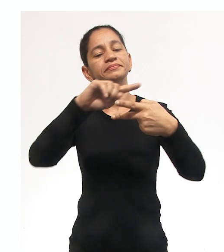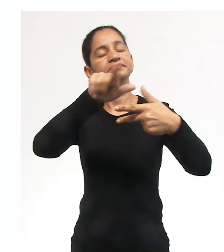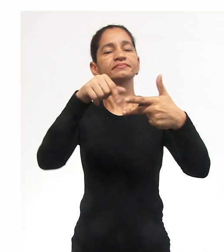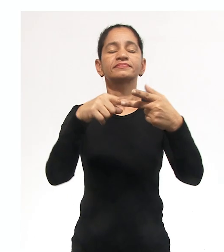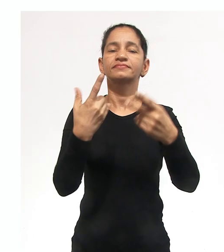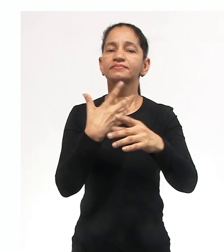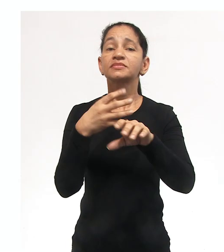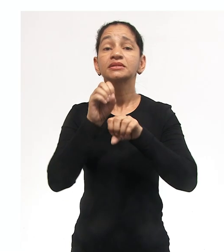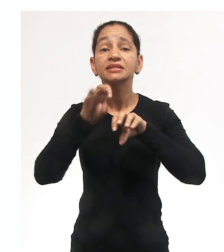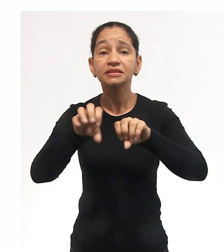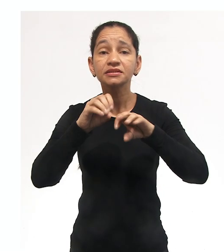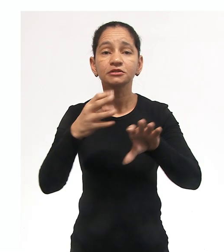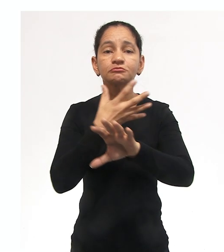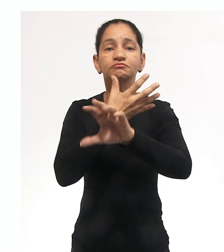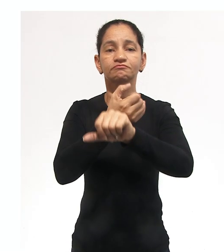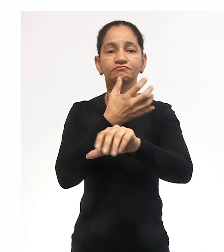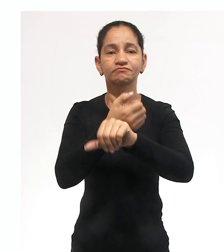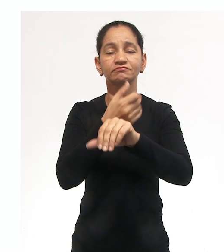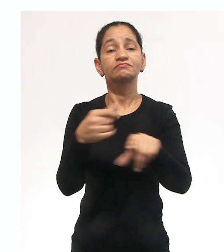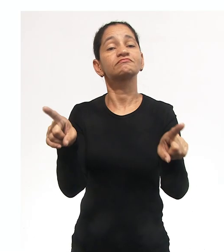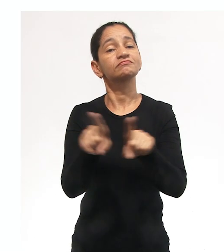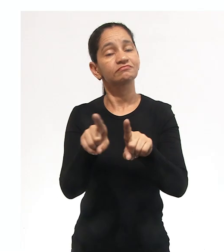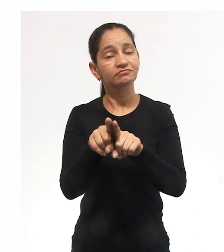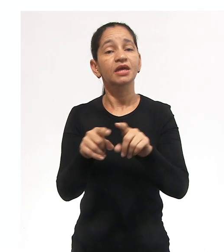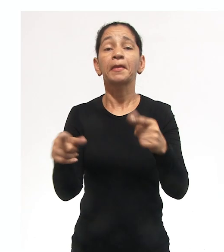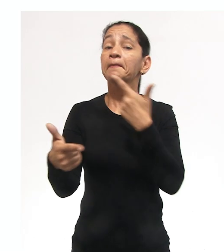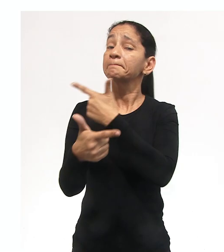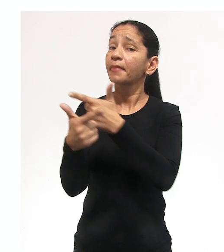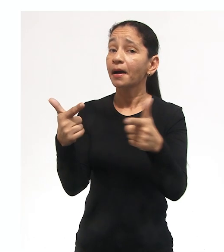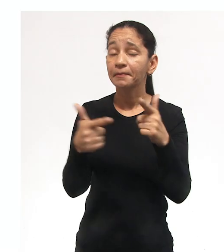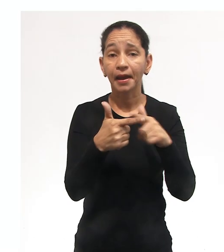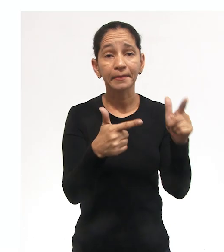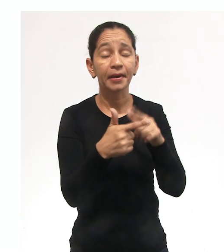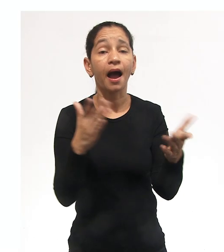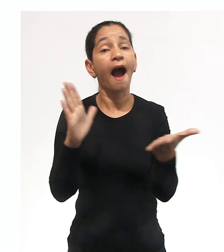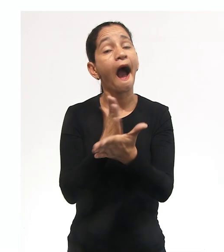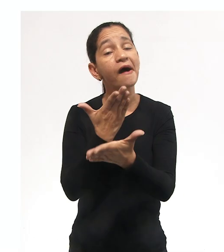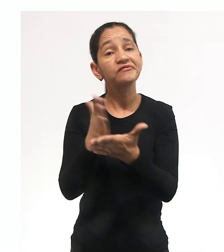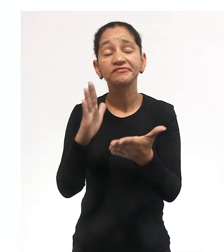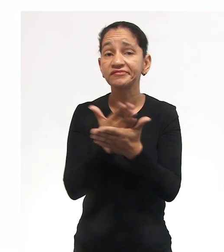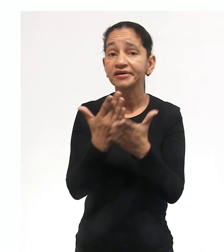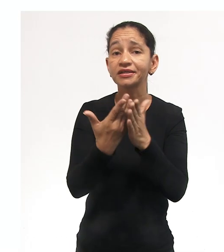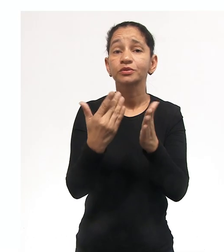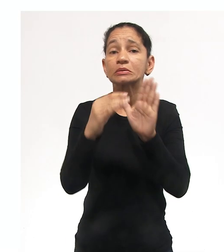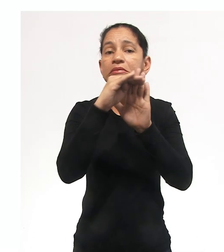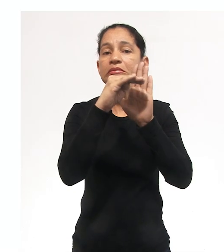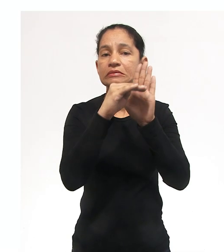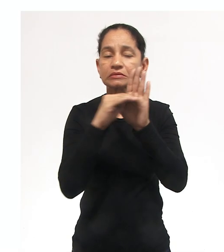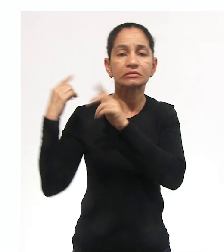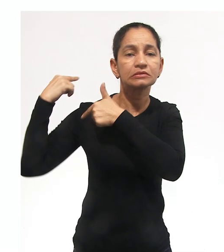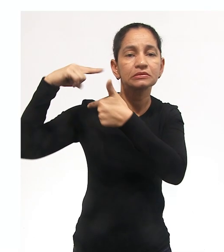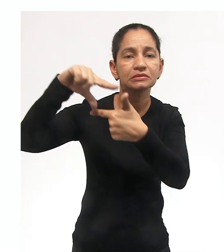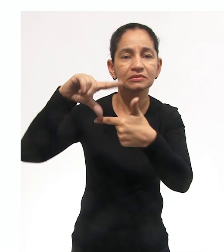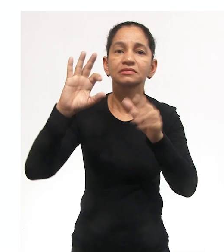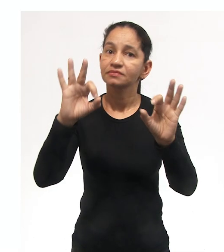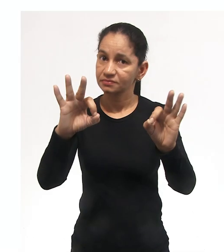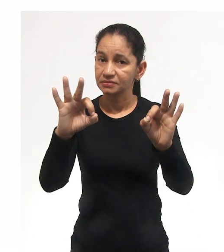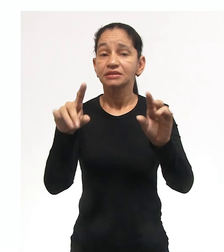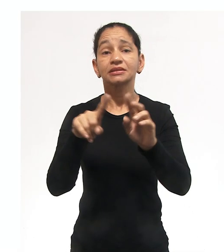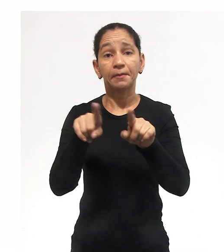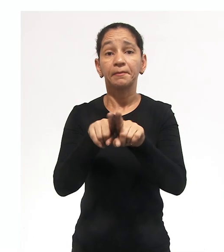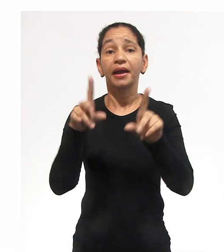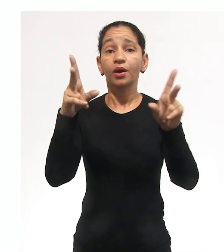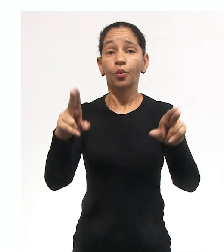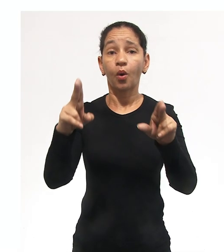métodos de alfabetização, o processo de ensino-aprendizagem da leitura e da escrita, problemas do trabalho com cartilhas e